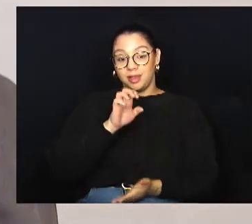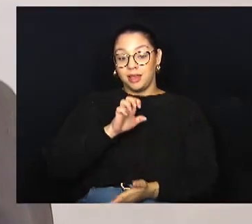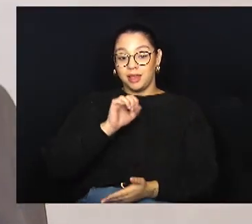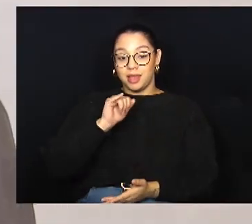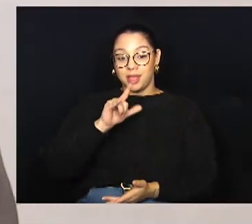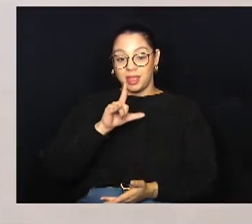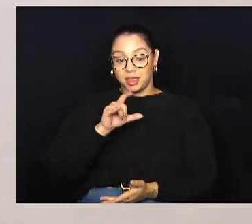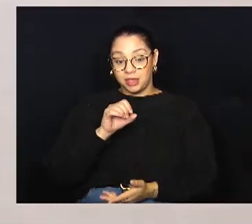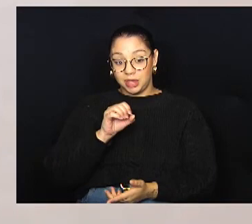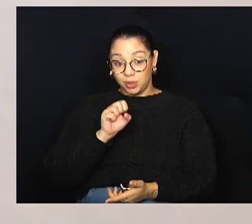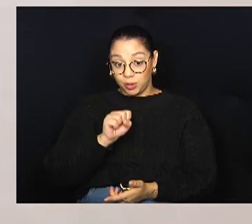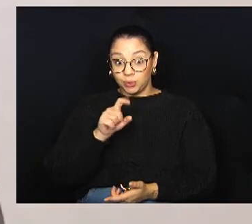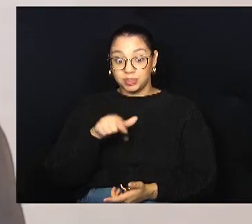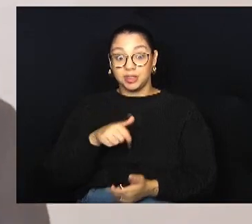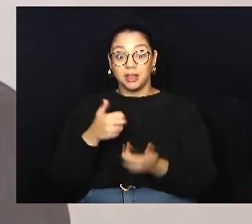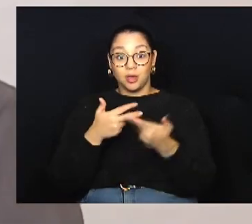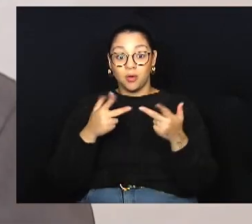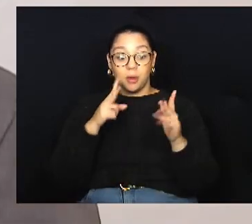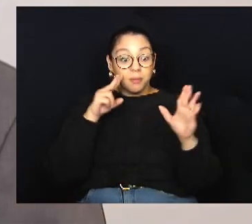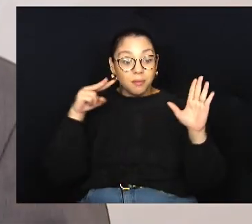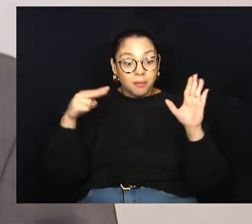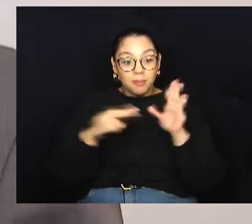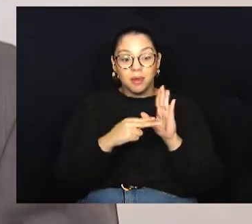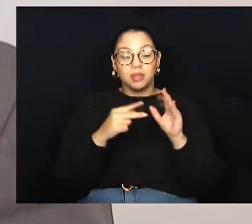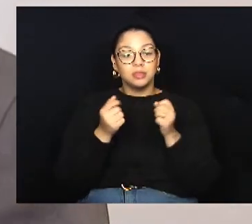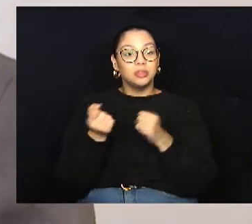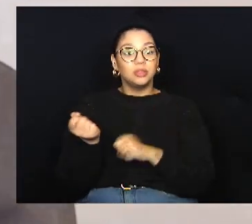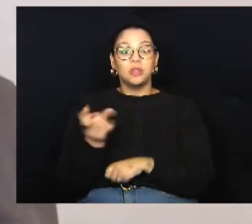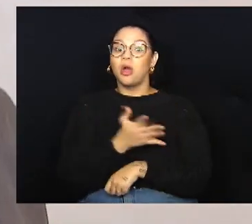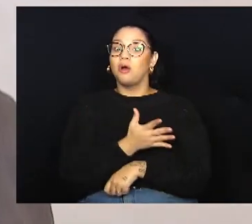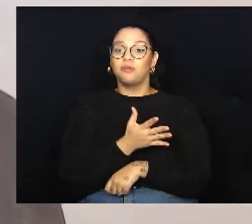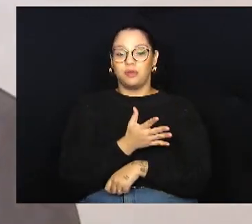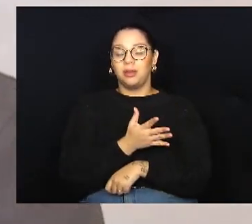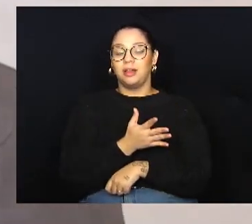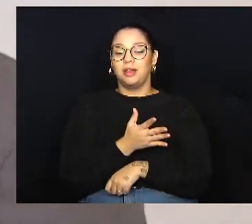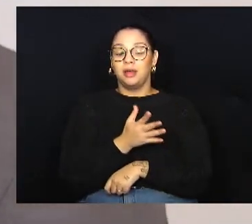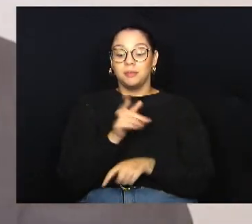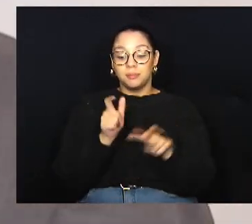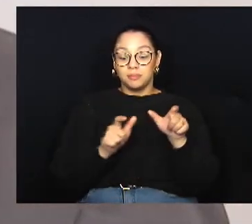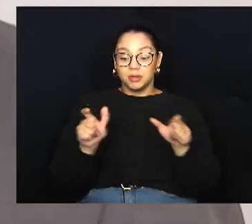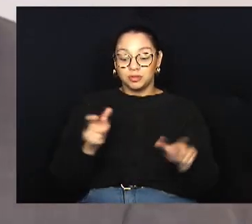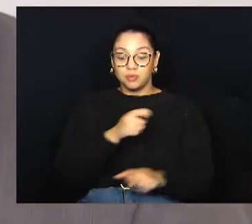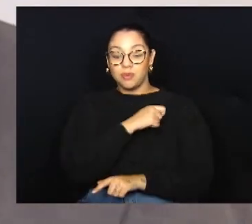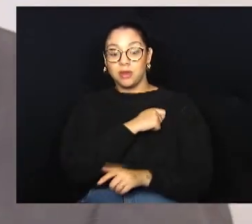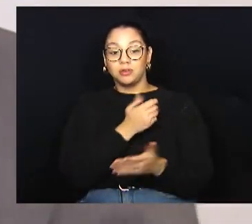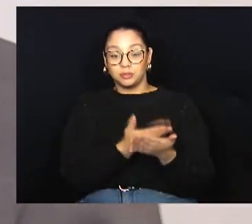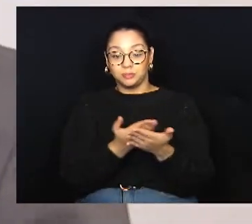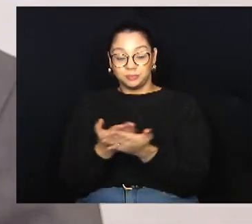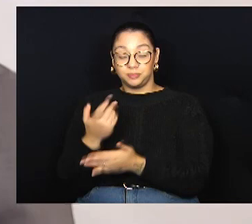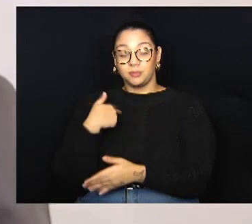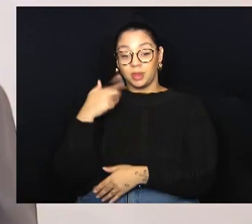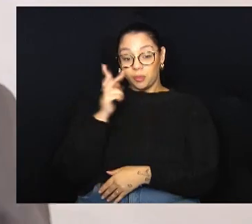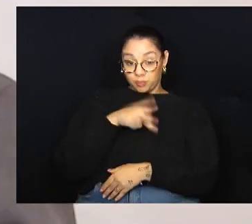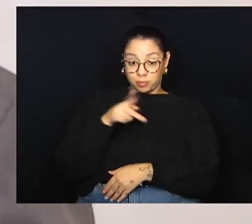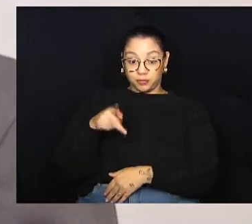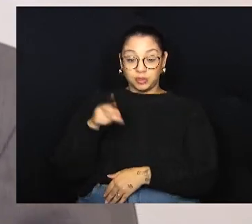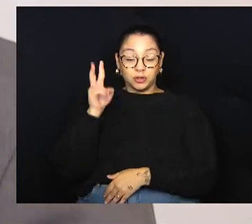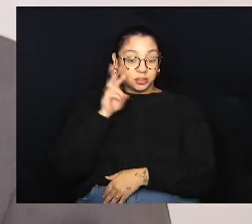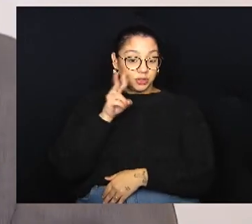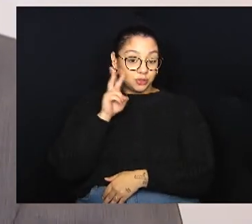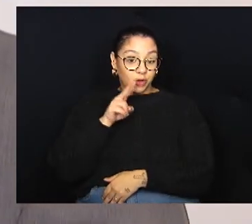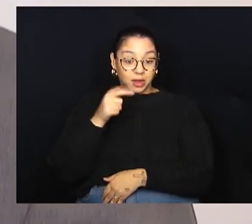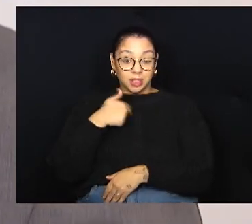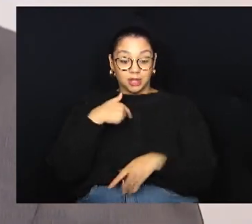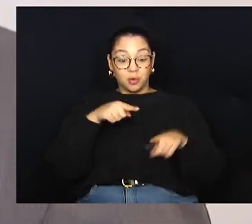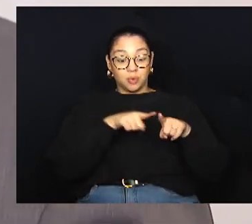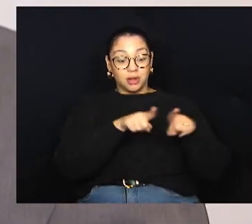para que trouxesse uma nova visão da África para o estudante. Eu sou professor de História, e quando eu estava na sala